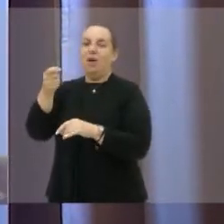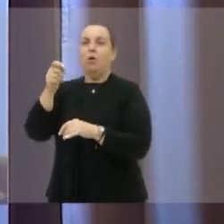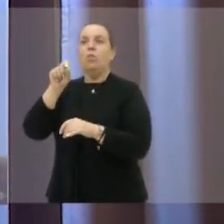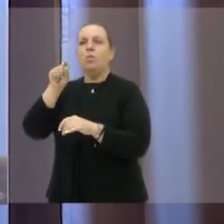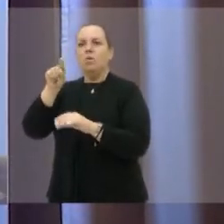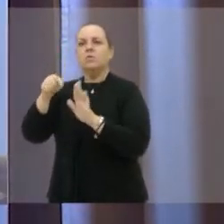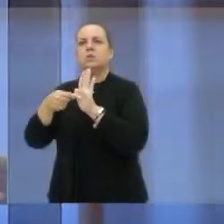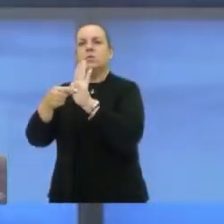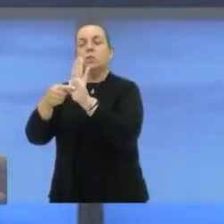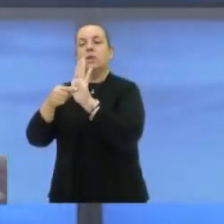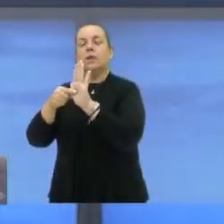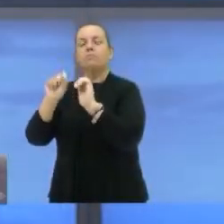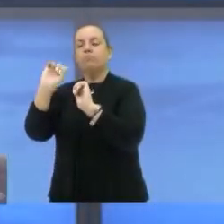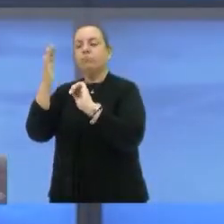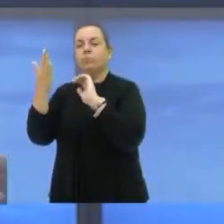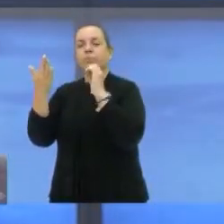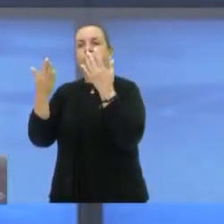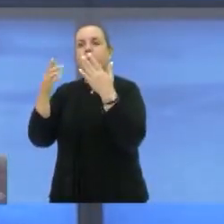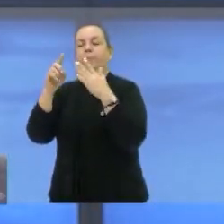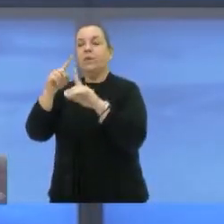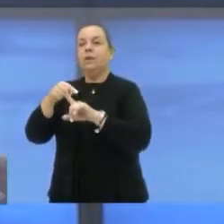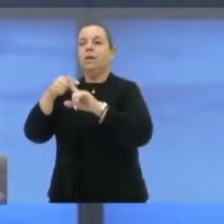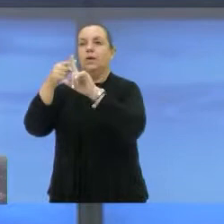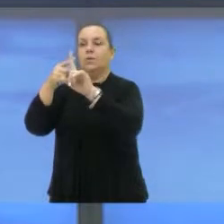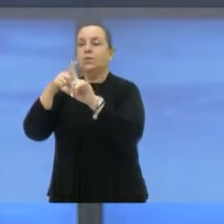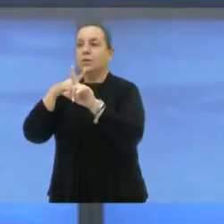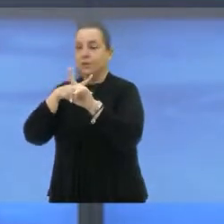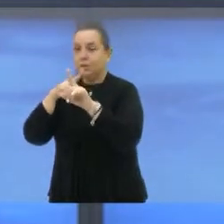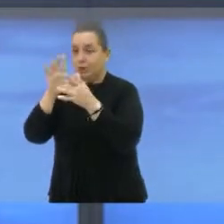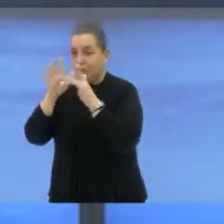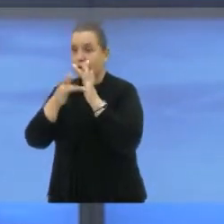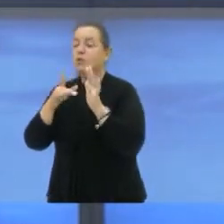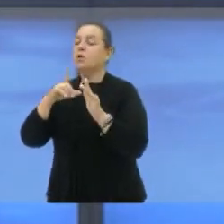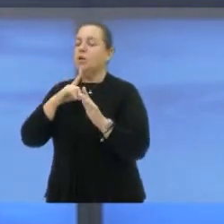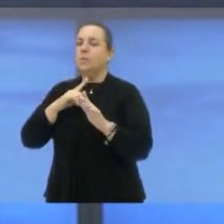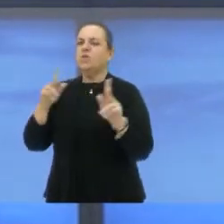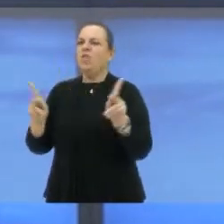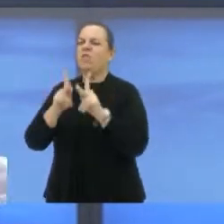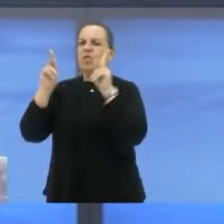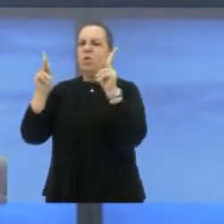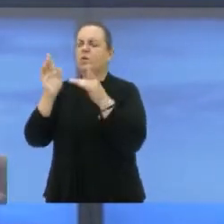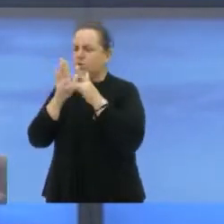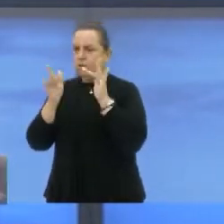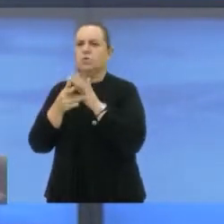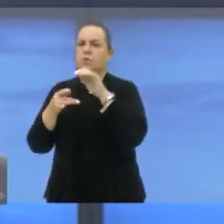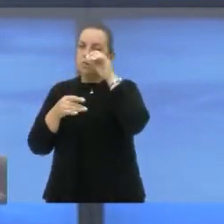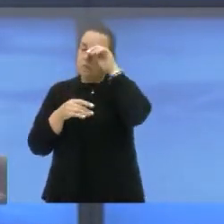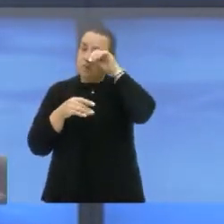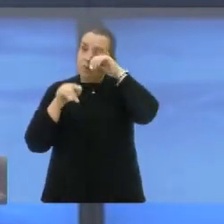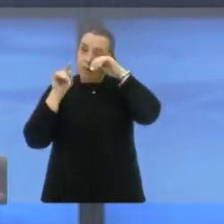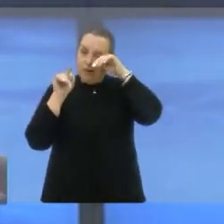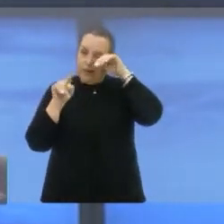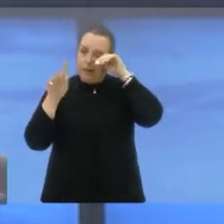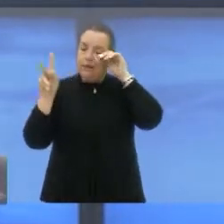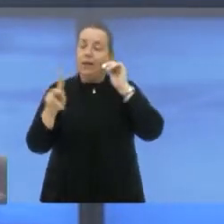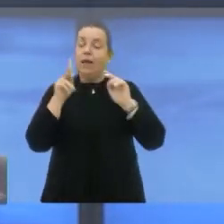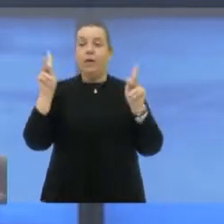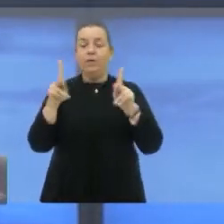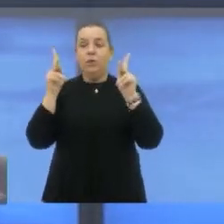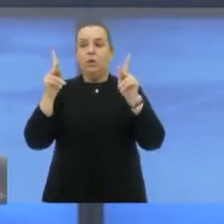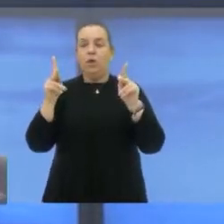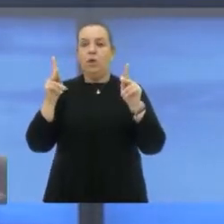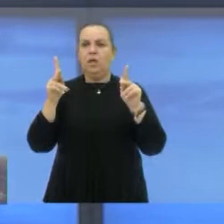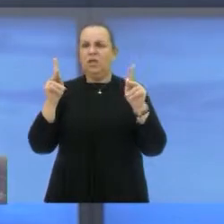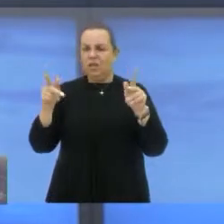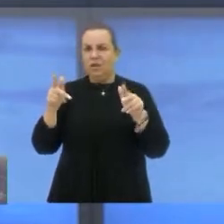nova. Na cruz, nós temos a vitória de Cristo crucificado. E esta é a vitória que vence o